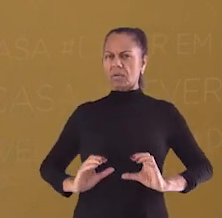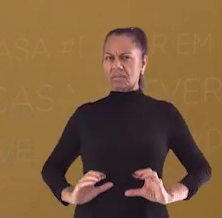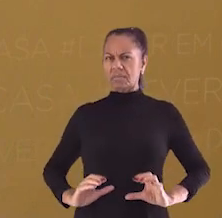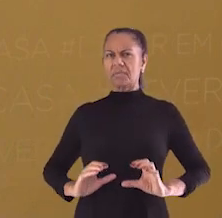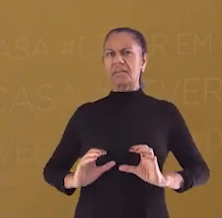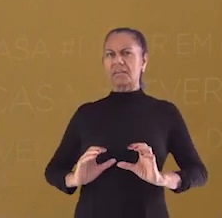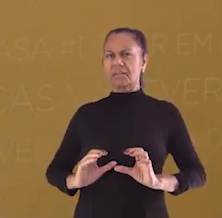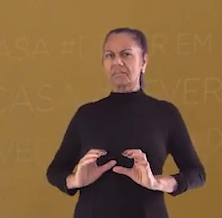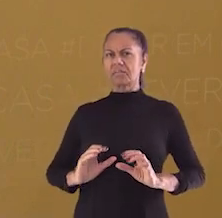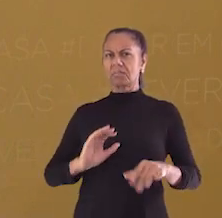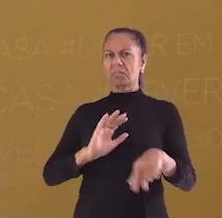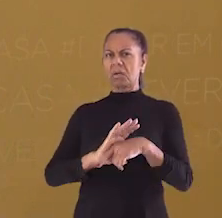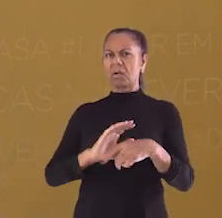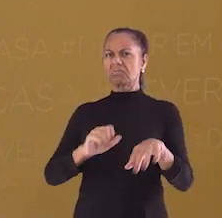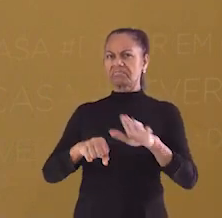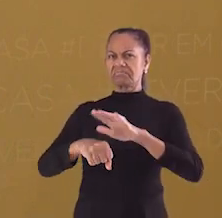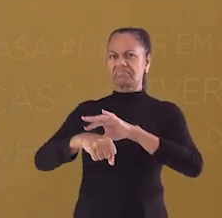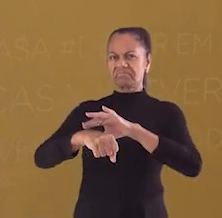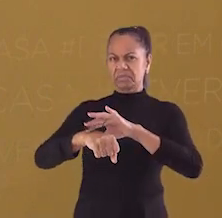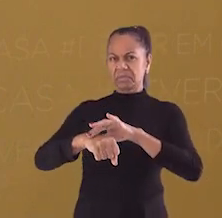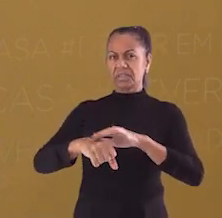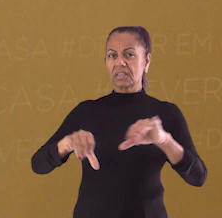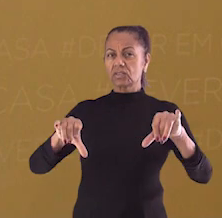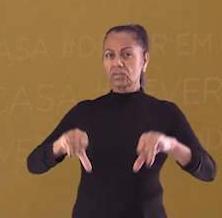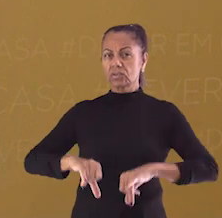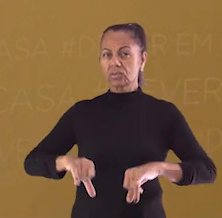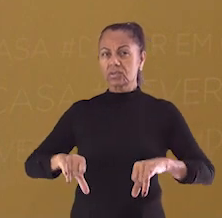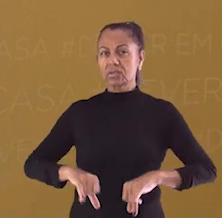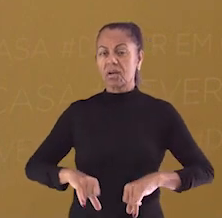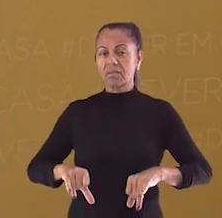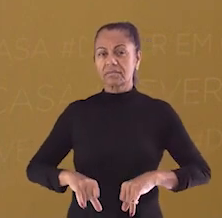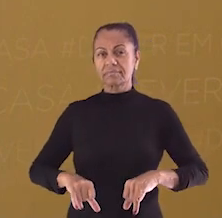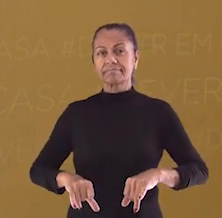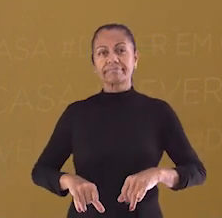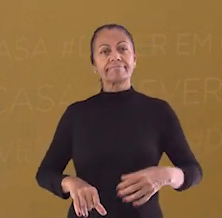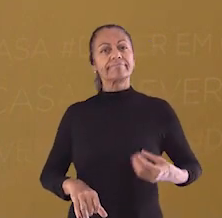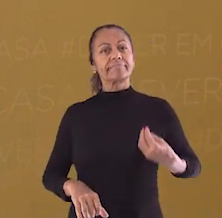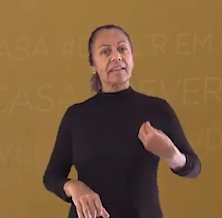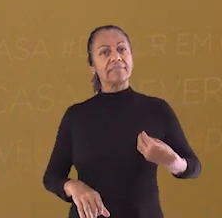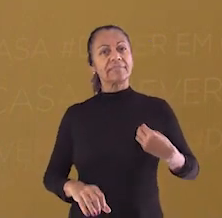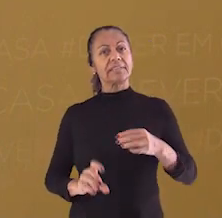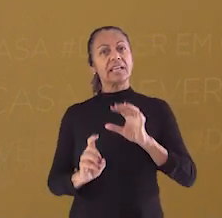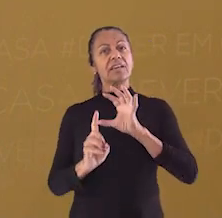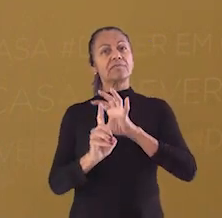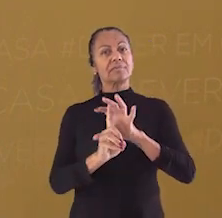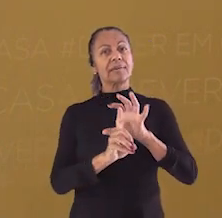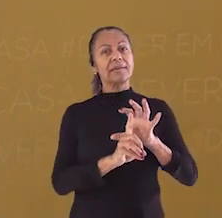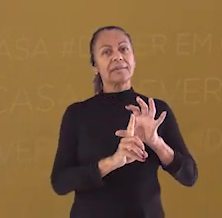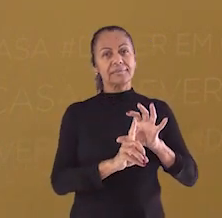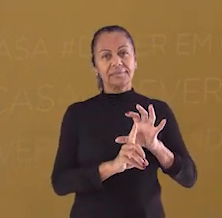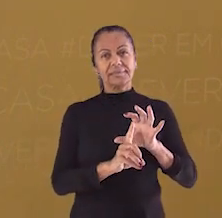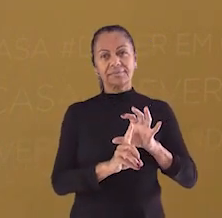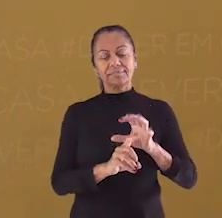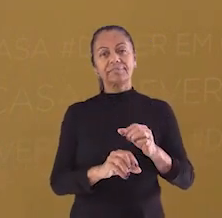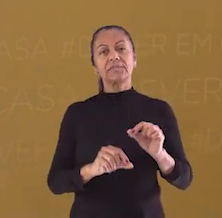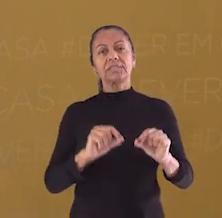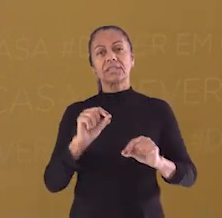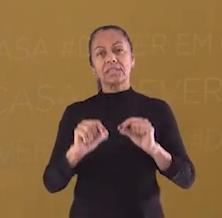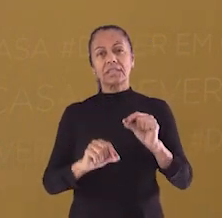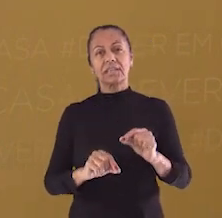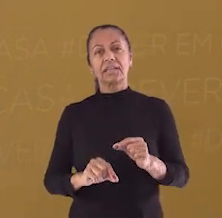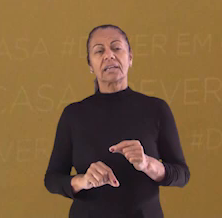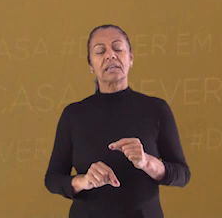questão comportamental de quem sofre deles, as condições sociais nas quais uma pessoa vive influenciam também. A